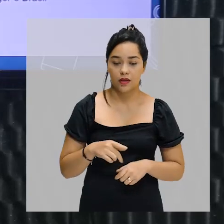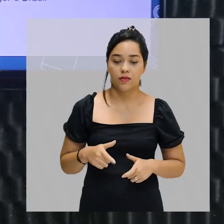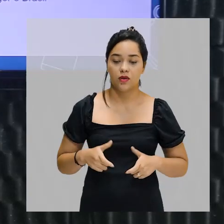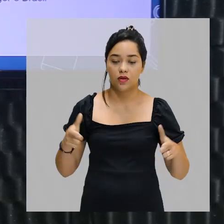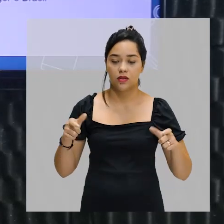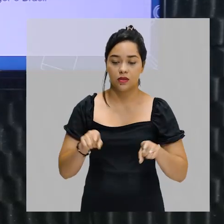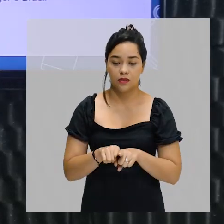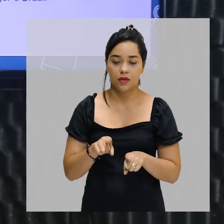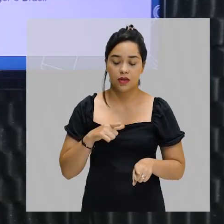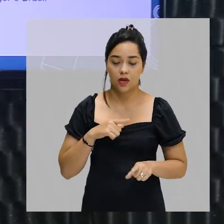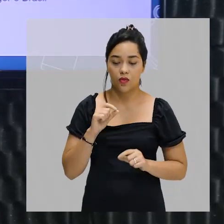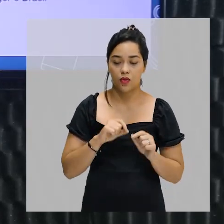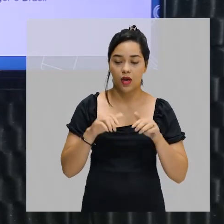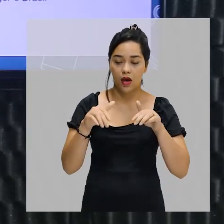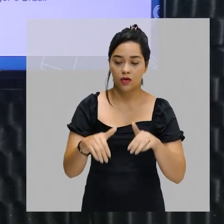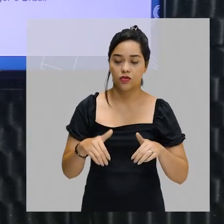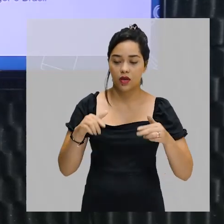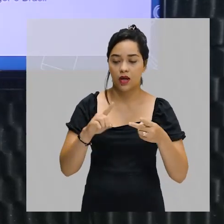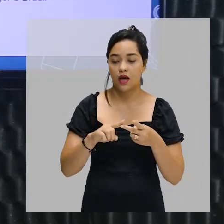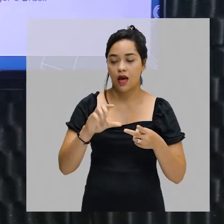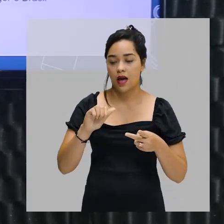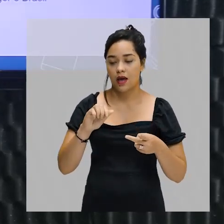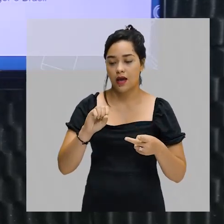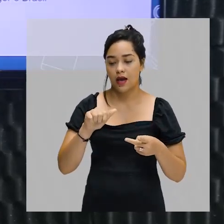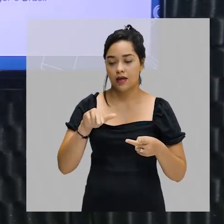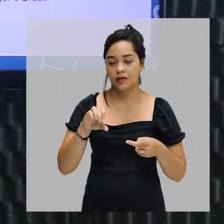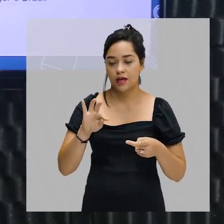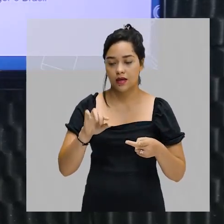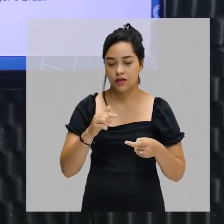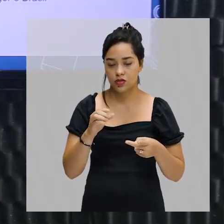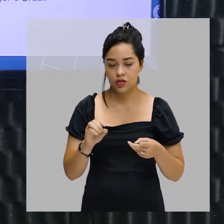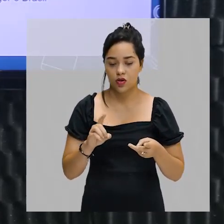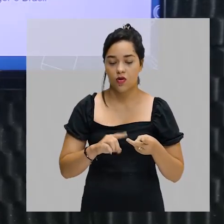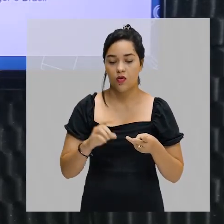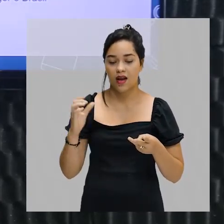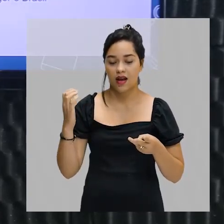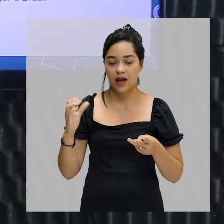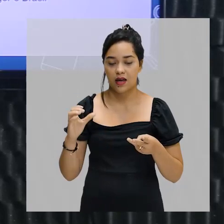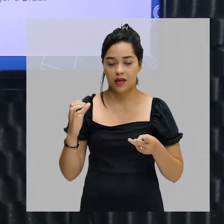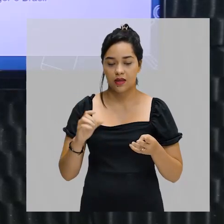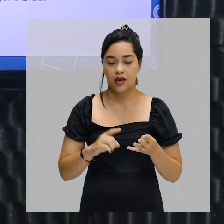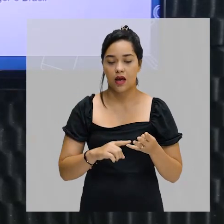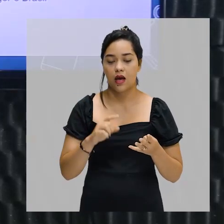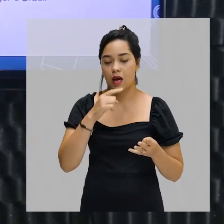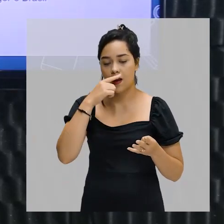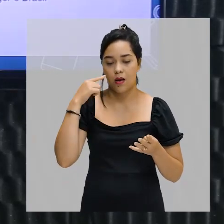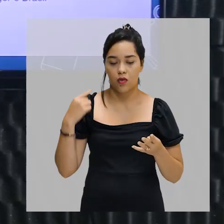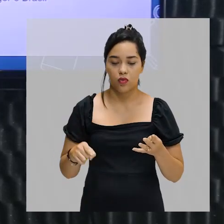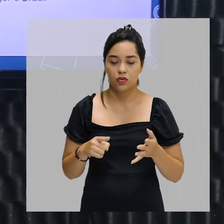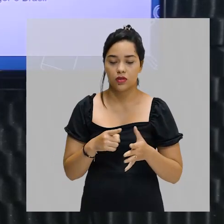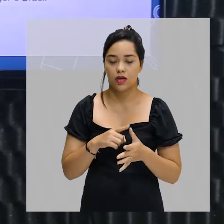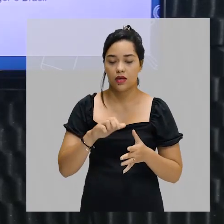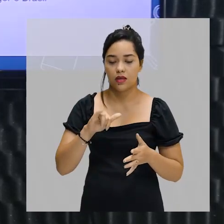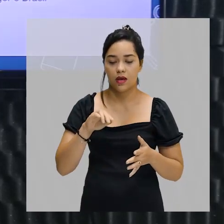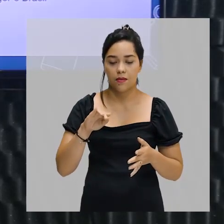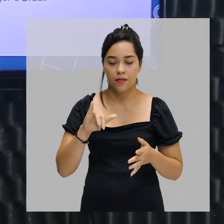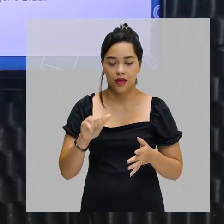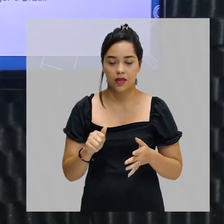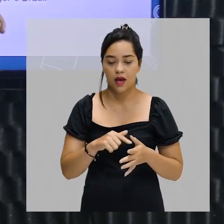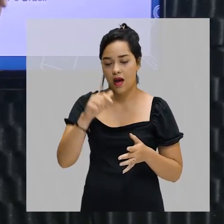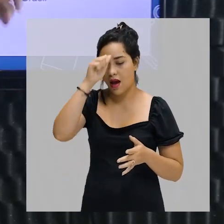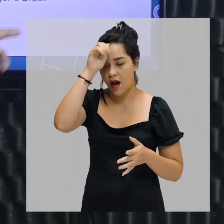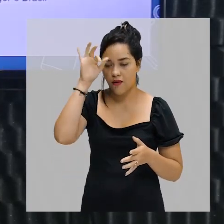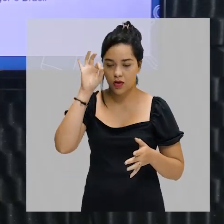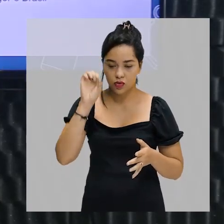Amazônia, onde o urânio encontra-se associado a outros minerais, certo? E também no Pará. Então o Brasil aqui ele tem um destaque. Nós temos alguns